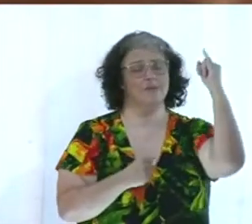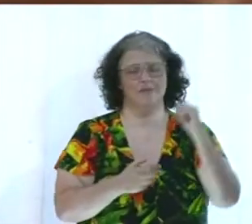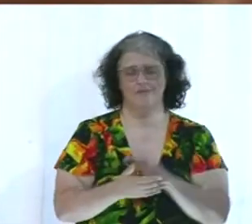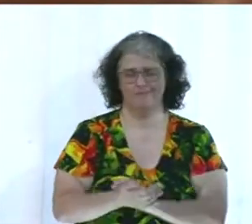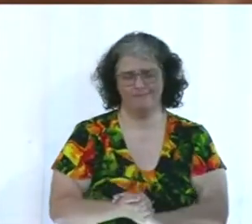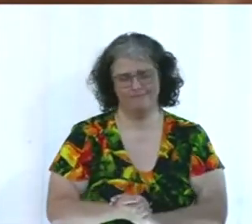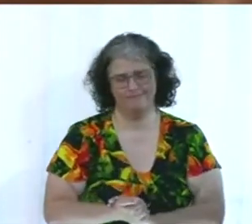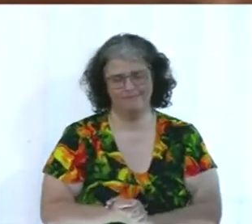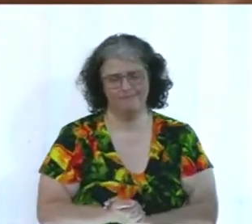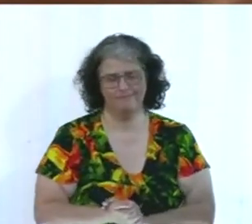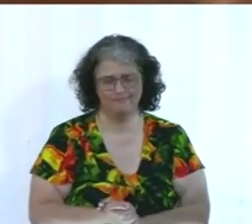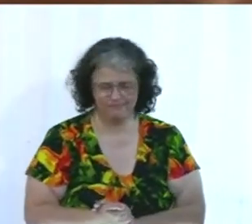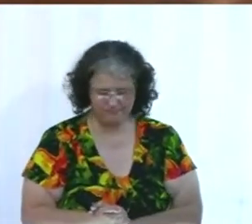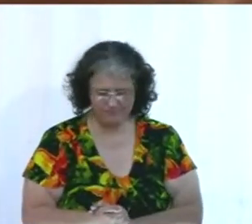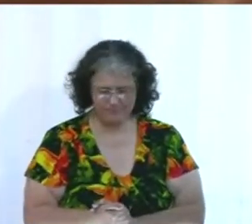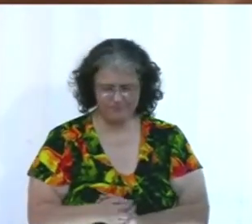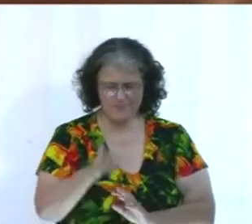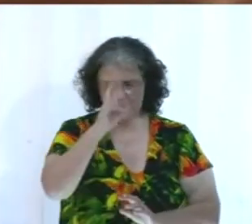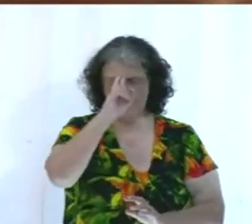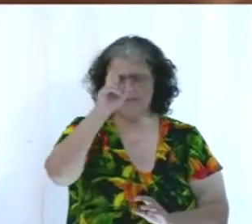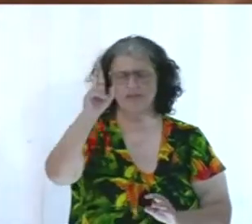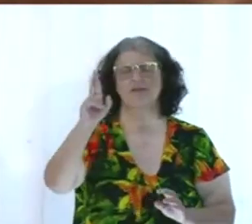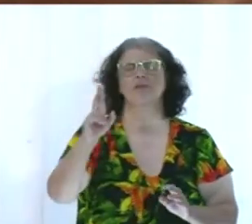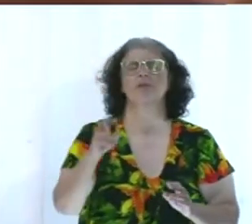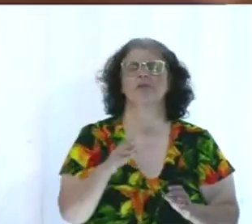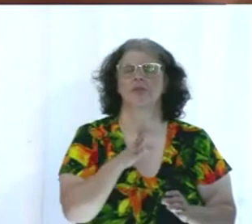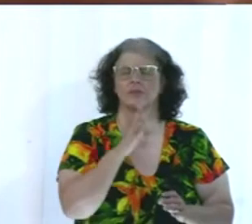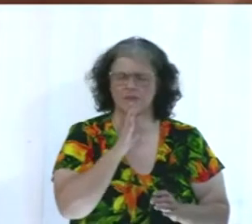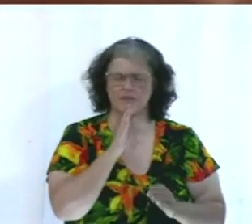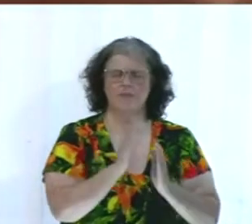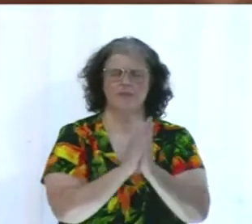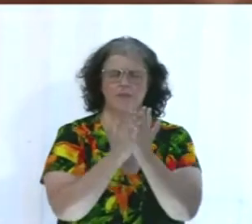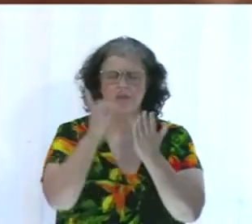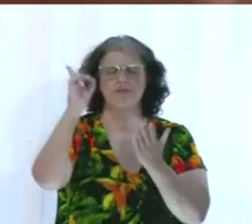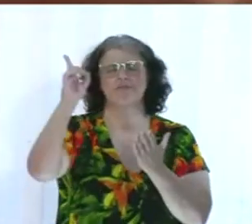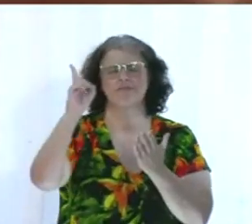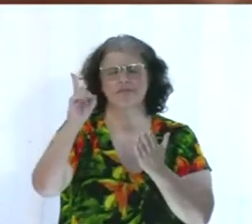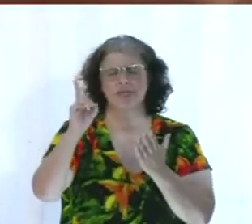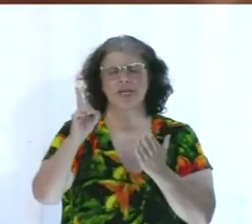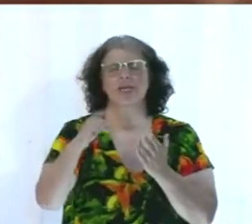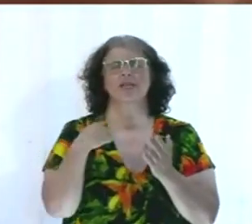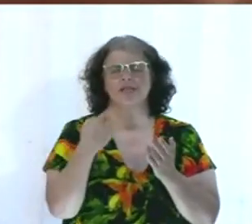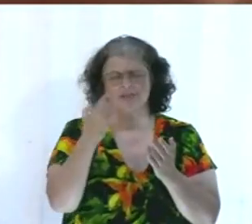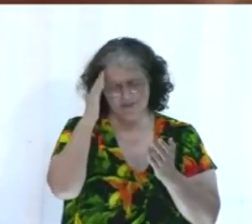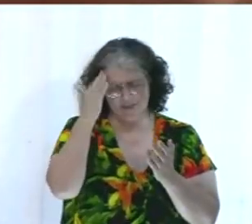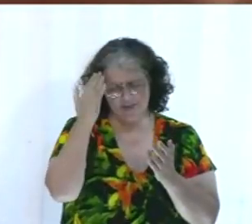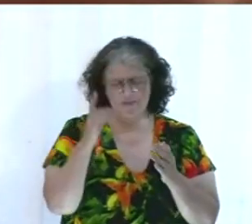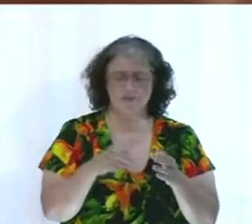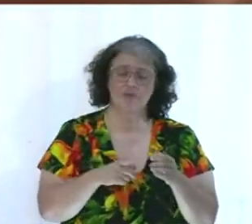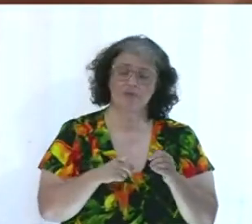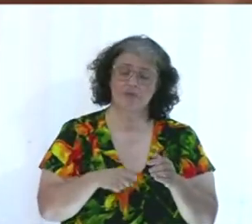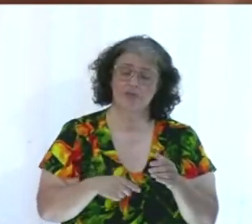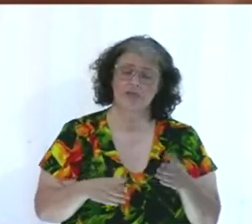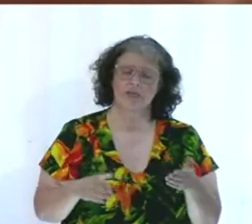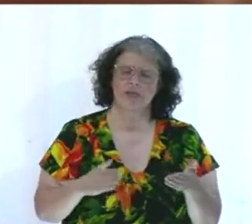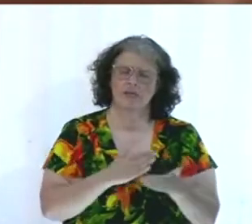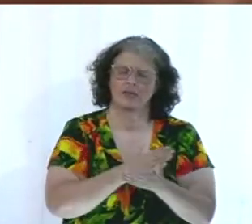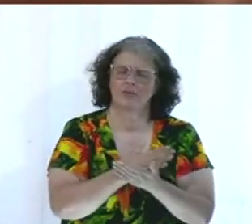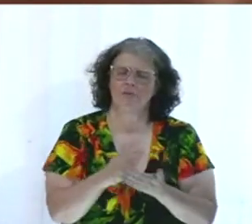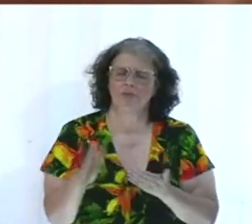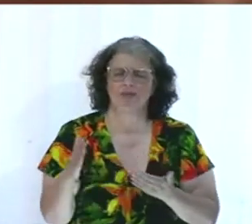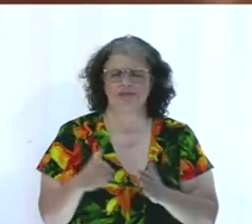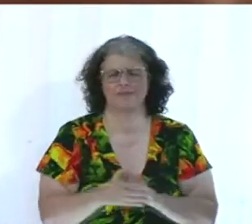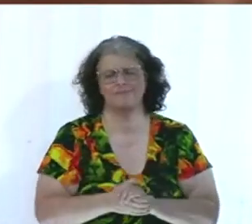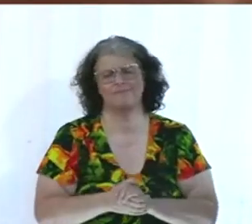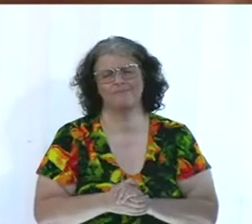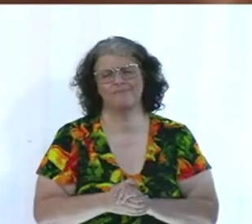vazia, ela cumprirá o Teu propósito. E eu começo, ó Deus, a orar ao Senhor agora, te exaltando, porque esta igreja